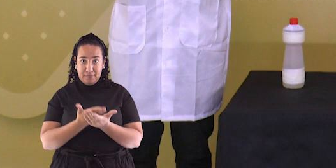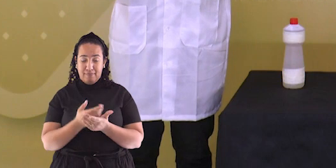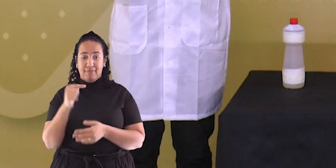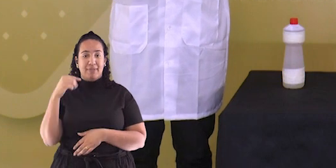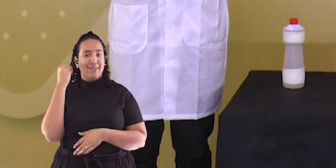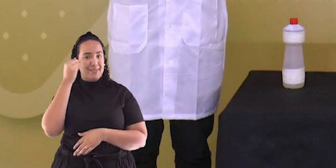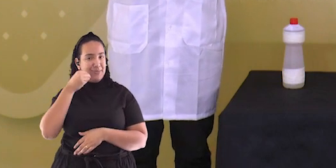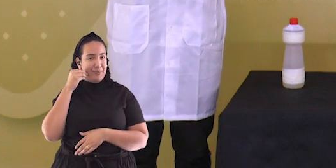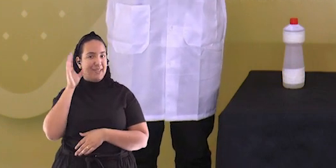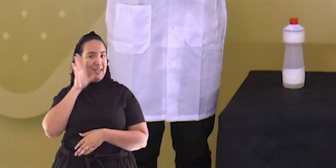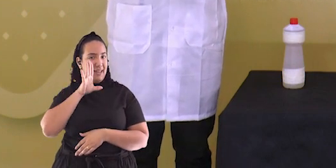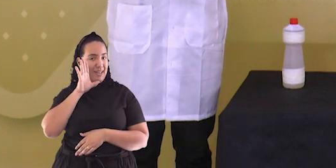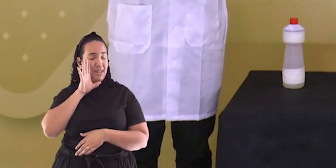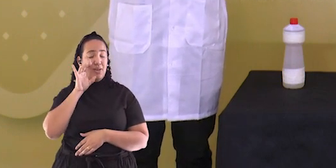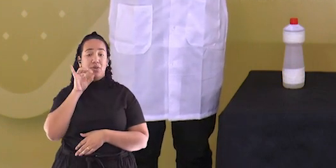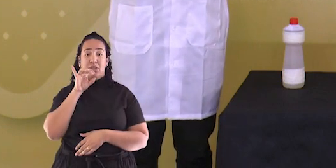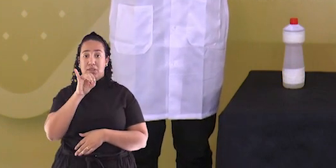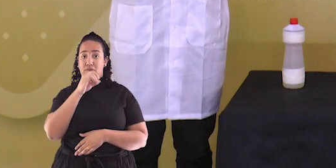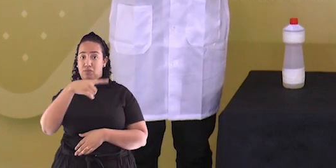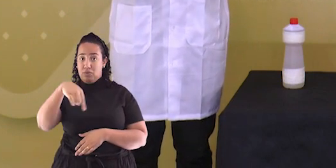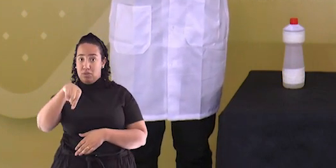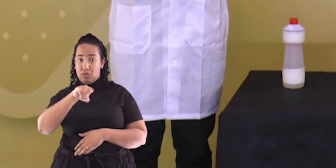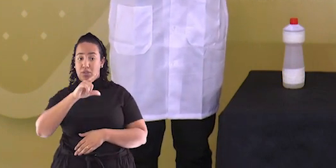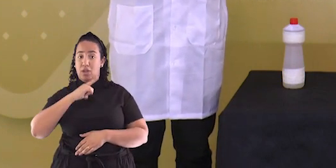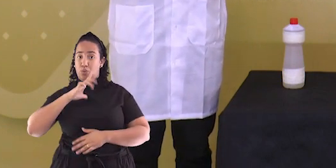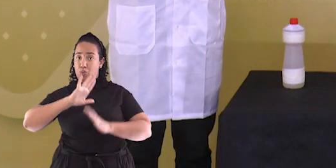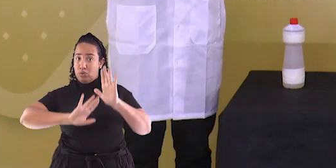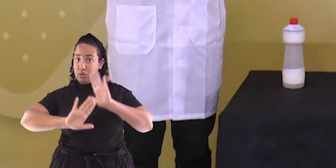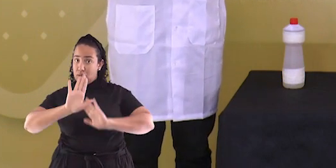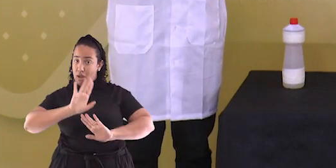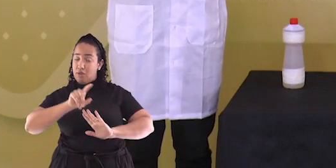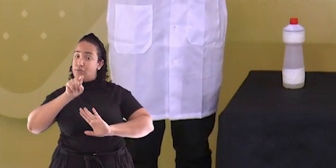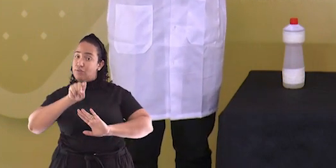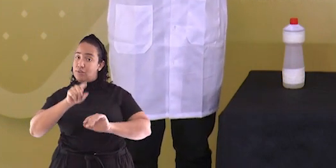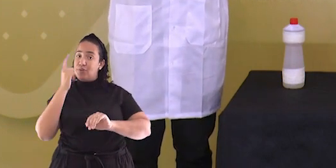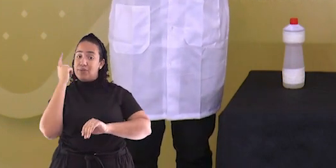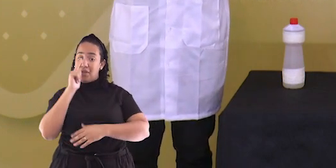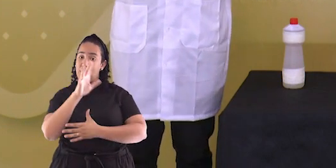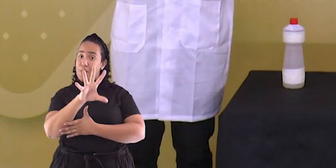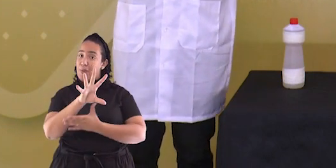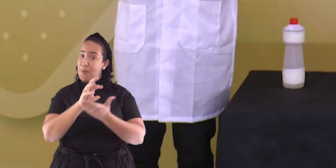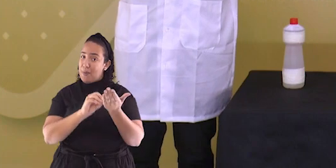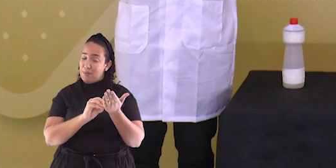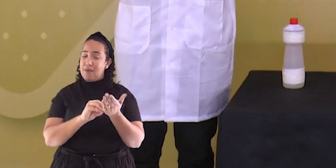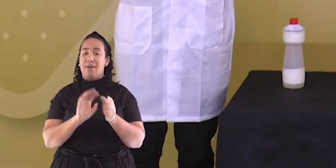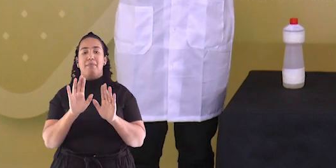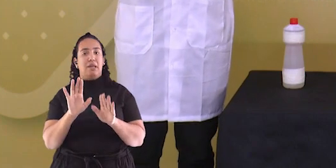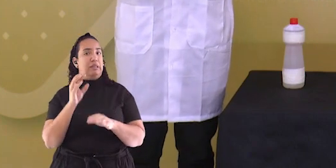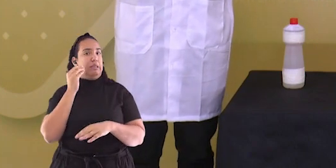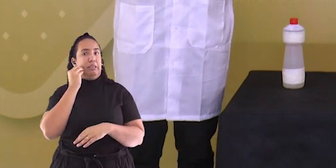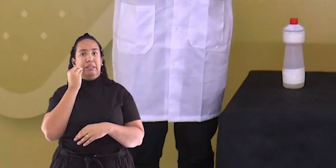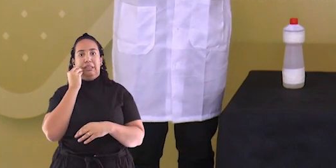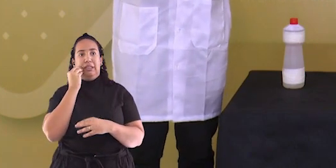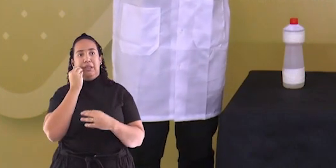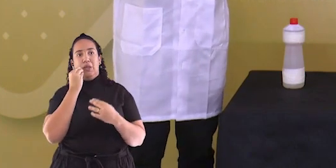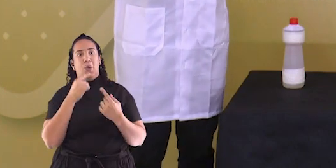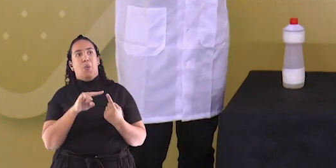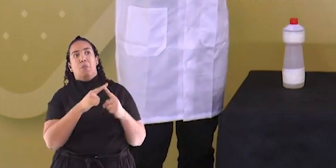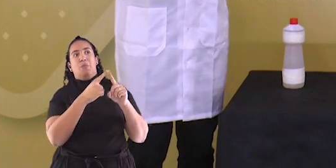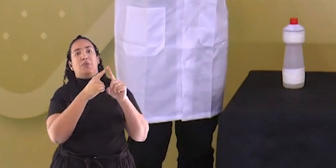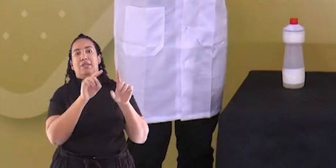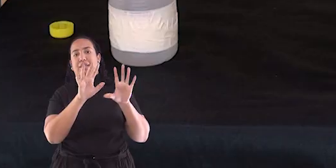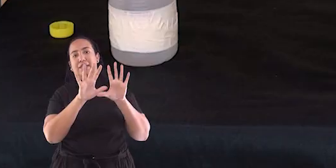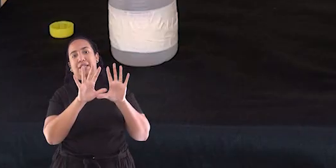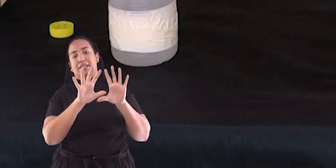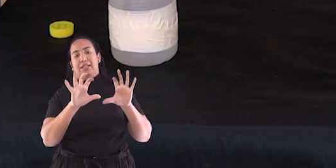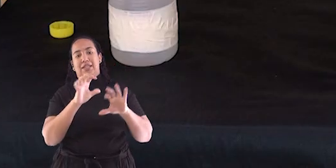que citamos, você pode reproduzir e mostrar que é capaz de fazer a sua própria nuvem. Só não tente competir com a natureza, porque com certeza vai dar